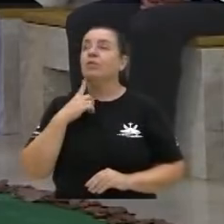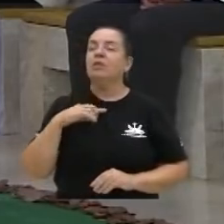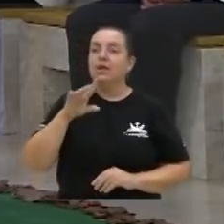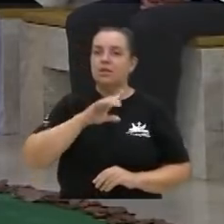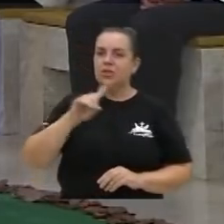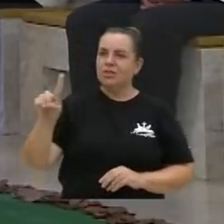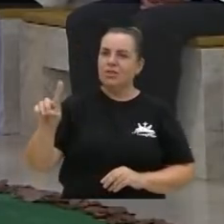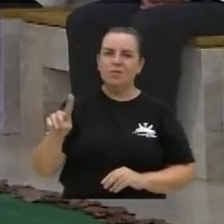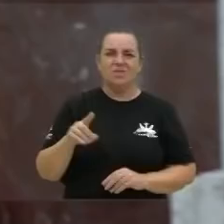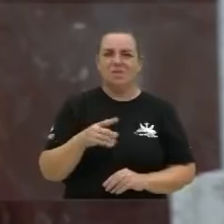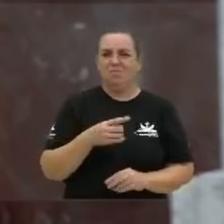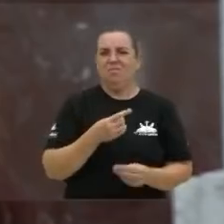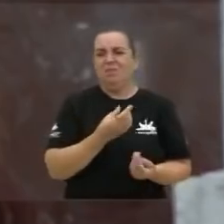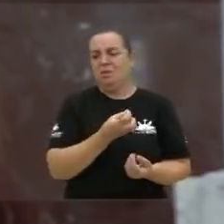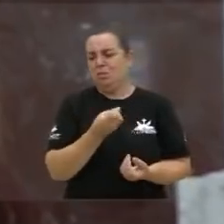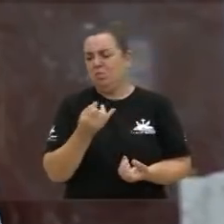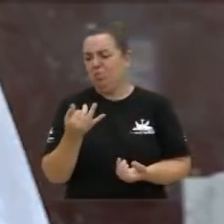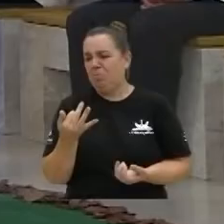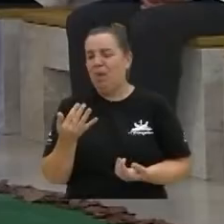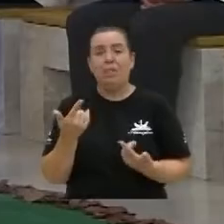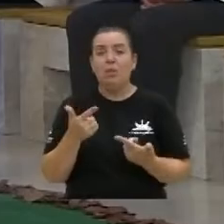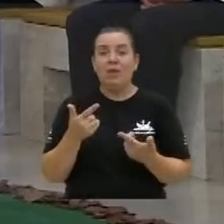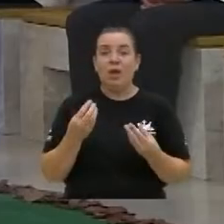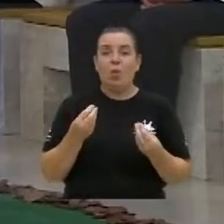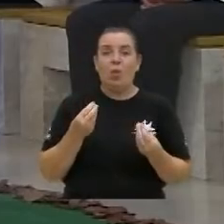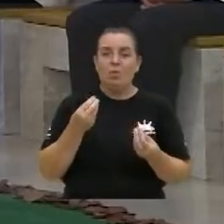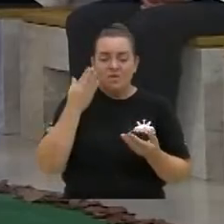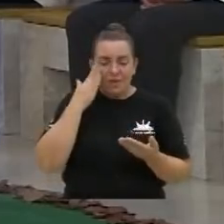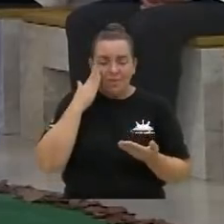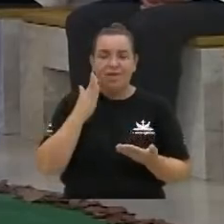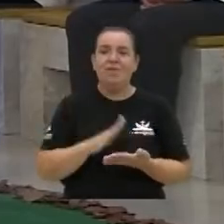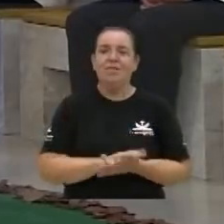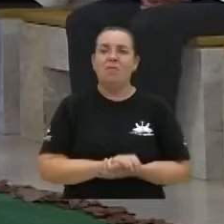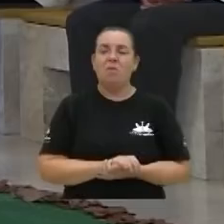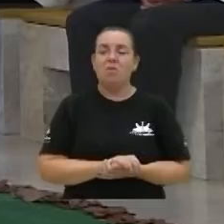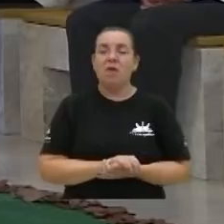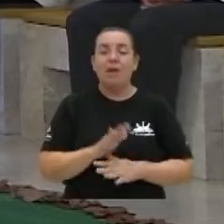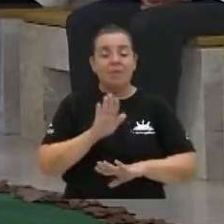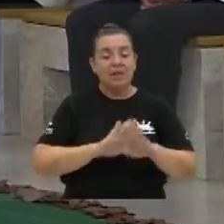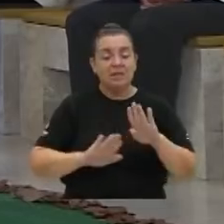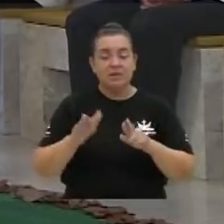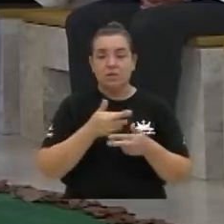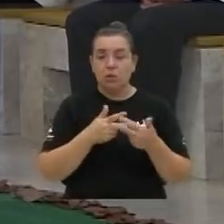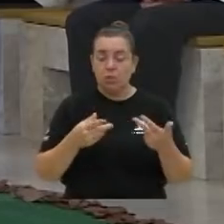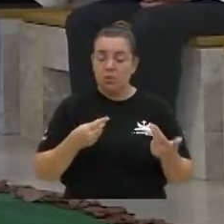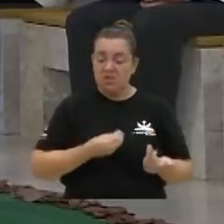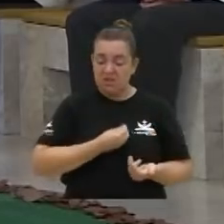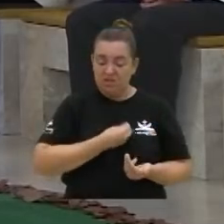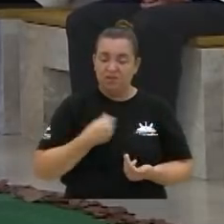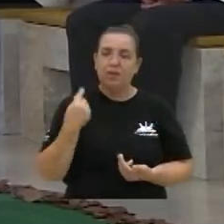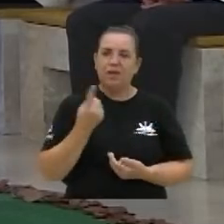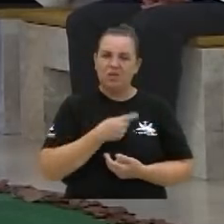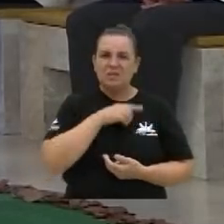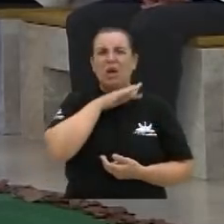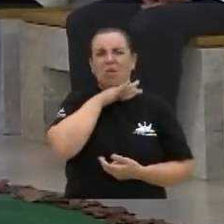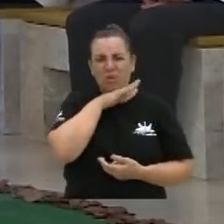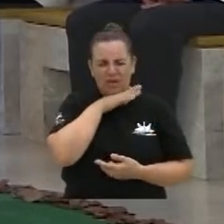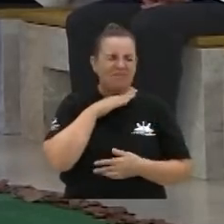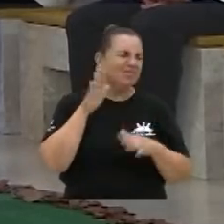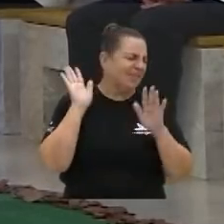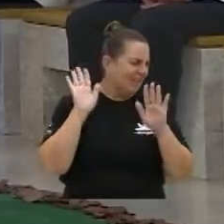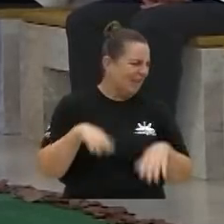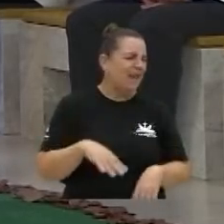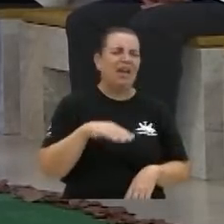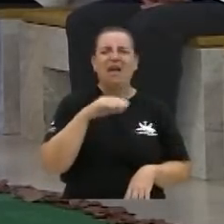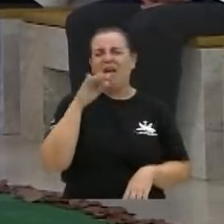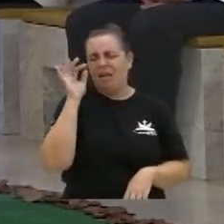são incontáveis. Por isso, às vezes, certos acontecimentos na nossa vida são ruins, são